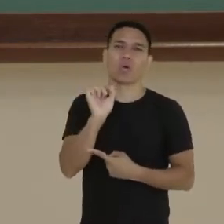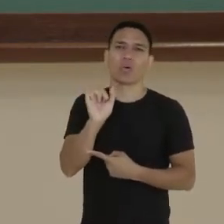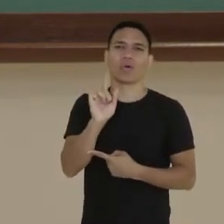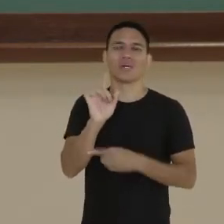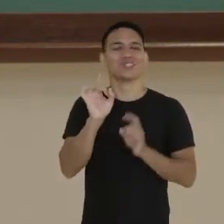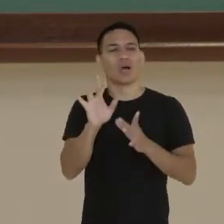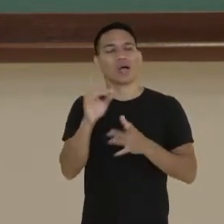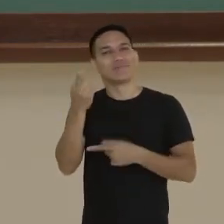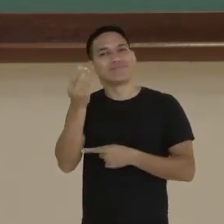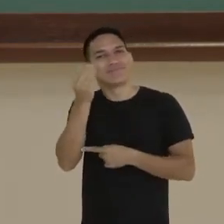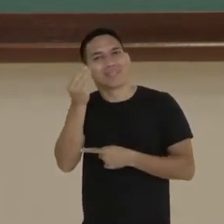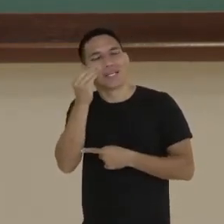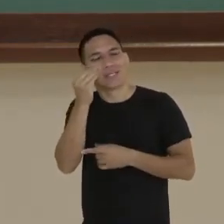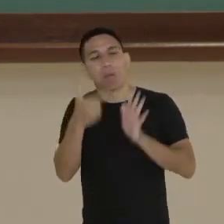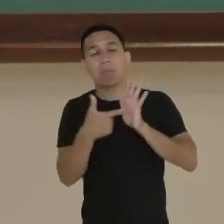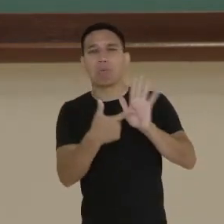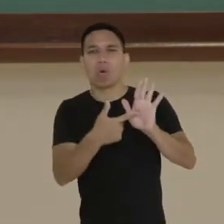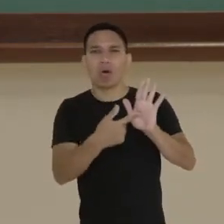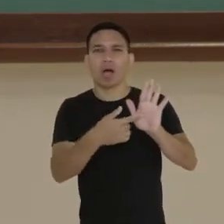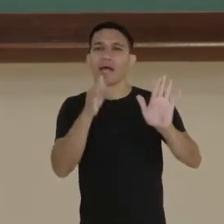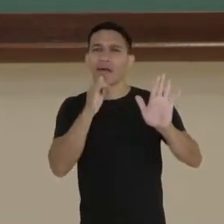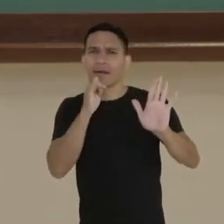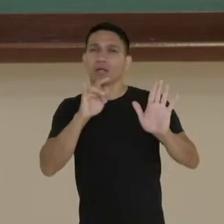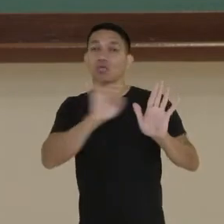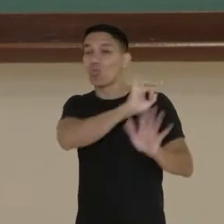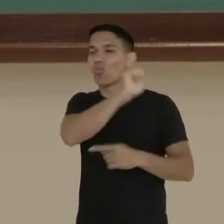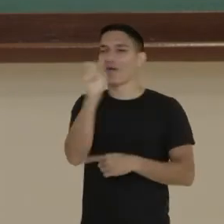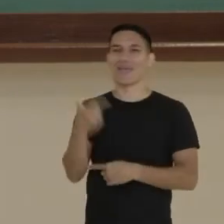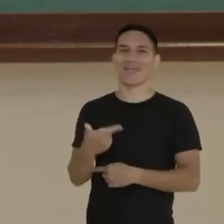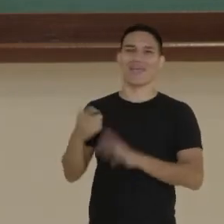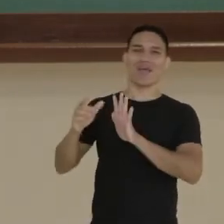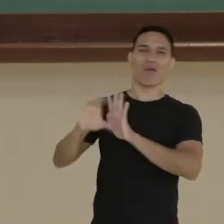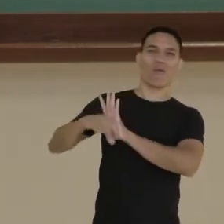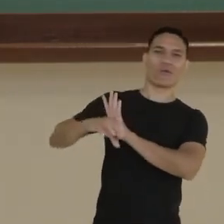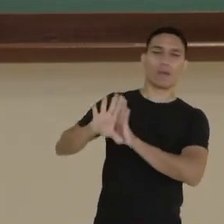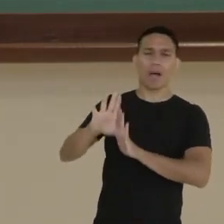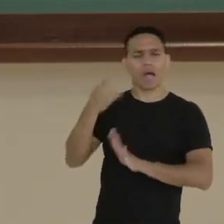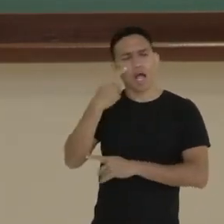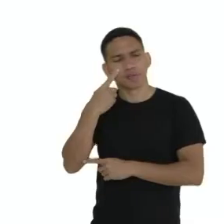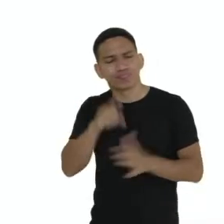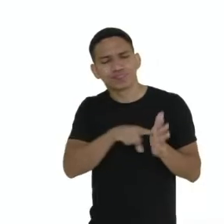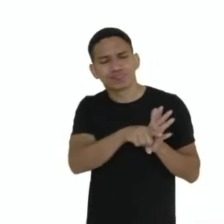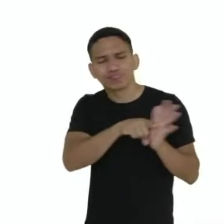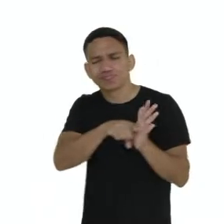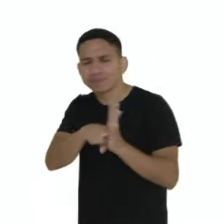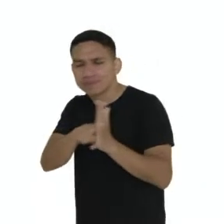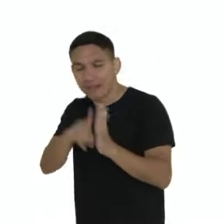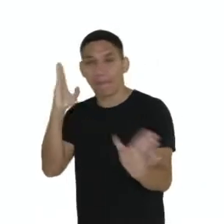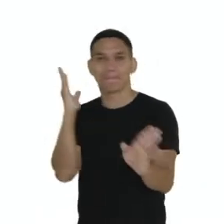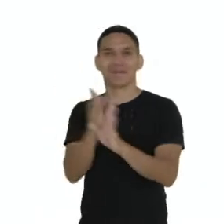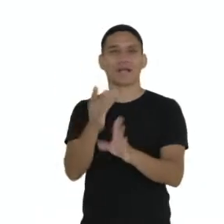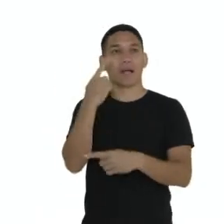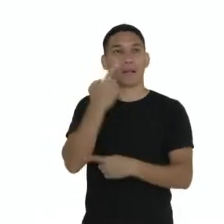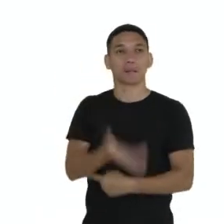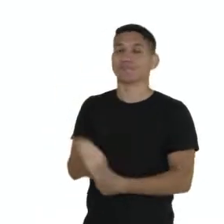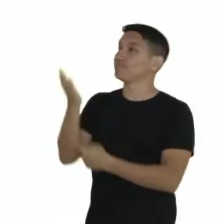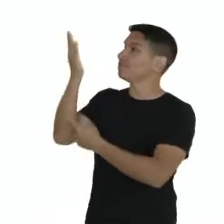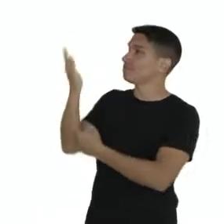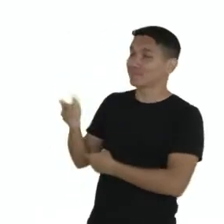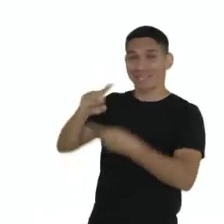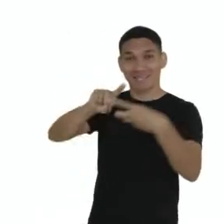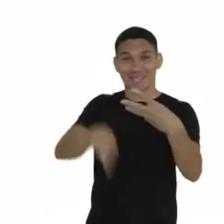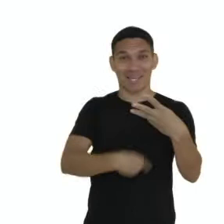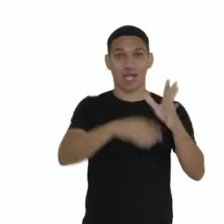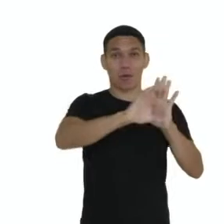você conceituar. Mas eu fazendo uma pesquisa em alguns livros meus aí, eu achei esses três conceitos